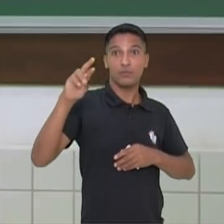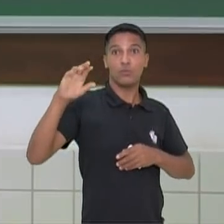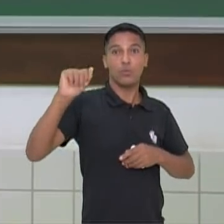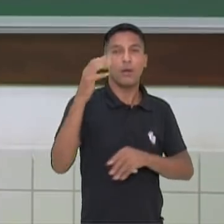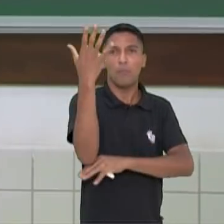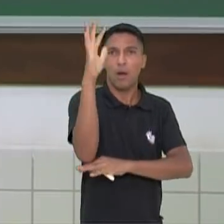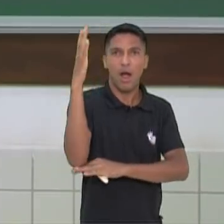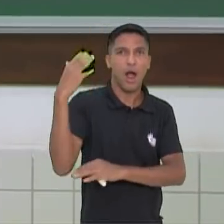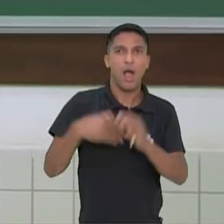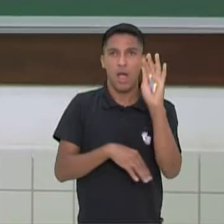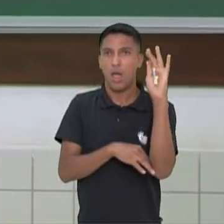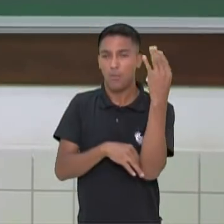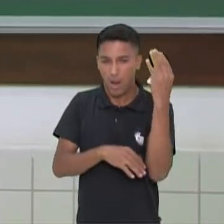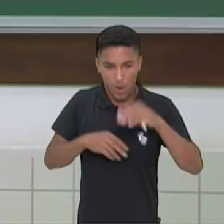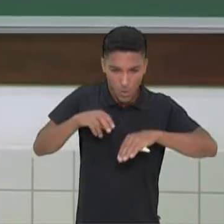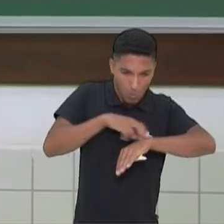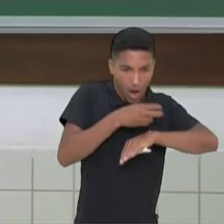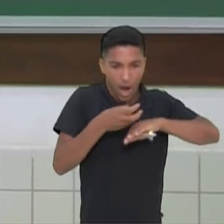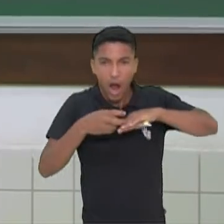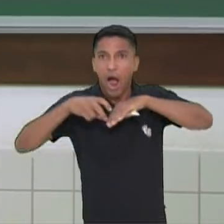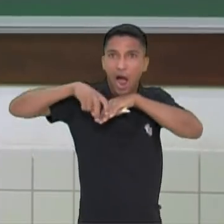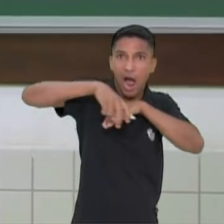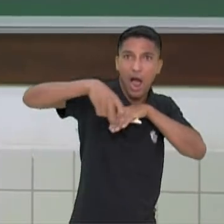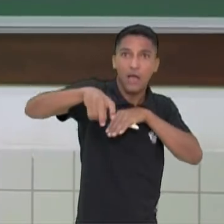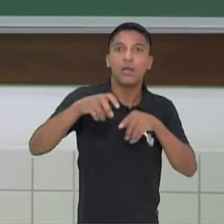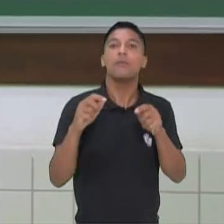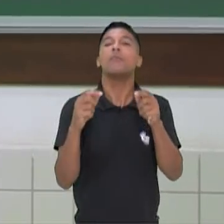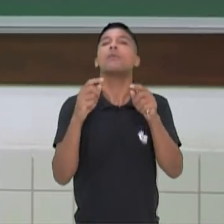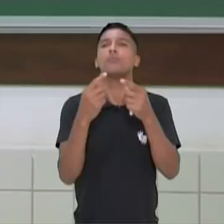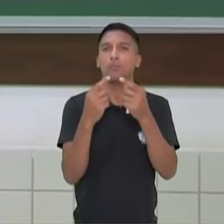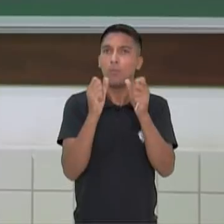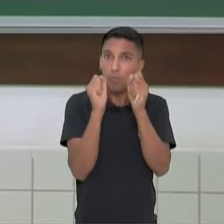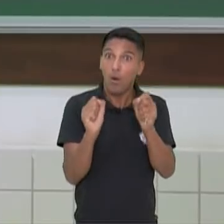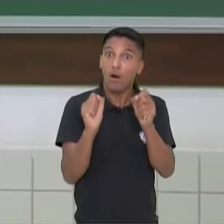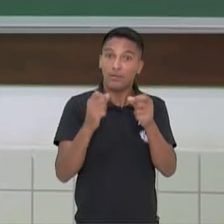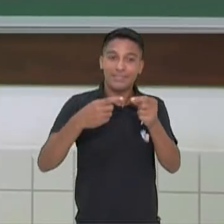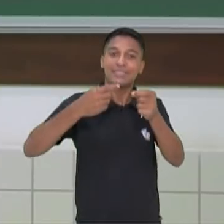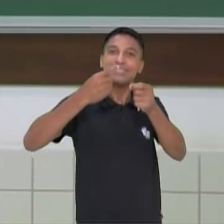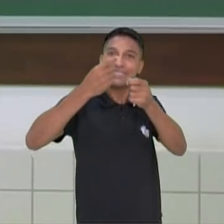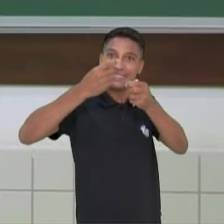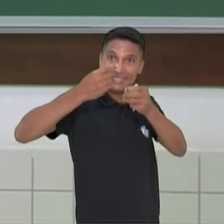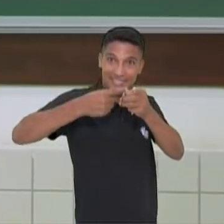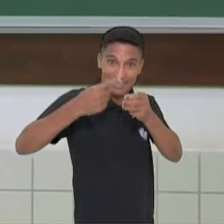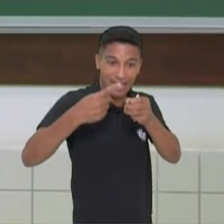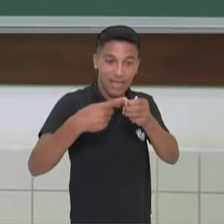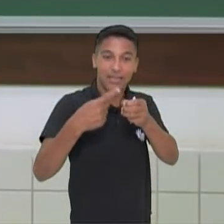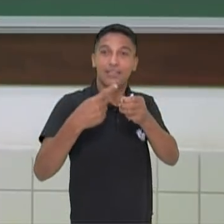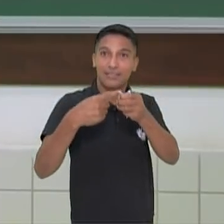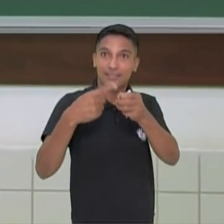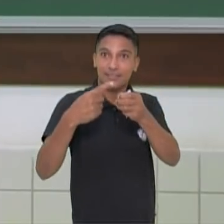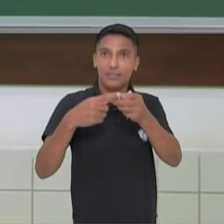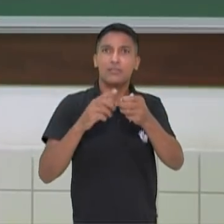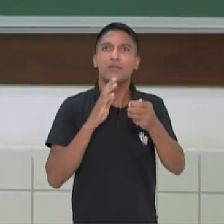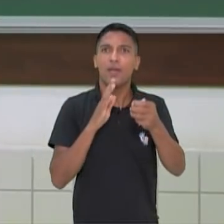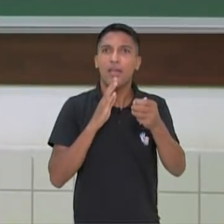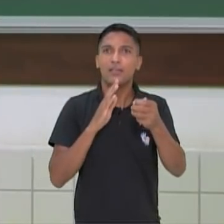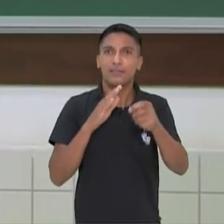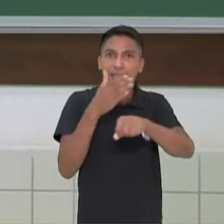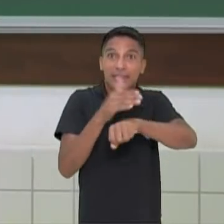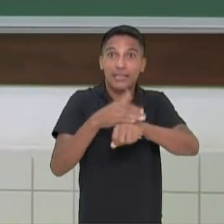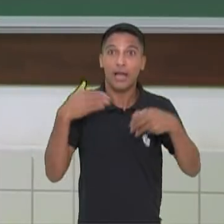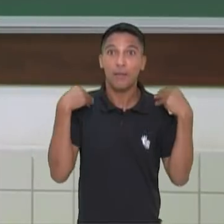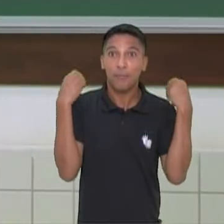realizadas no meio urbano, dentro da cidade? Você conhece alguma? Talvez você até conheça,